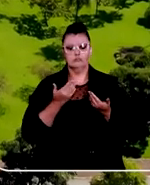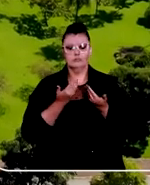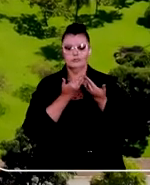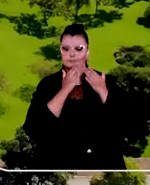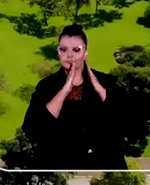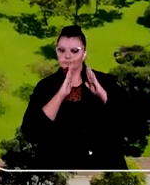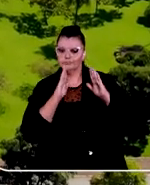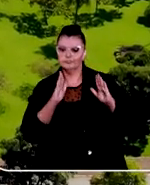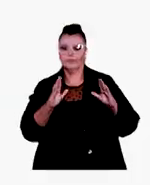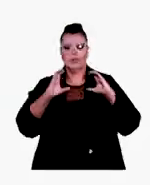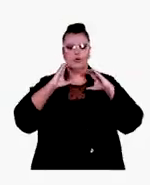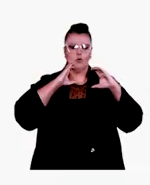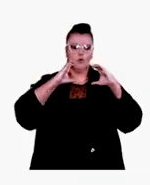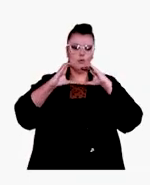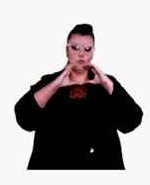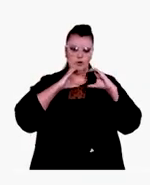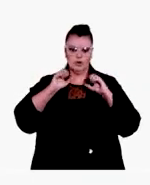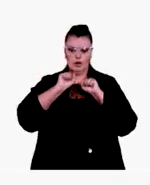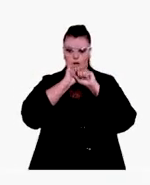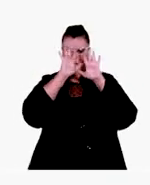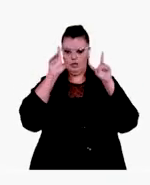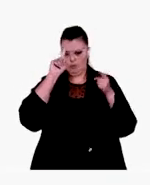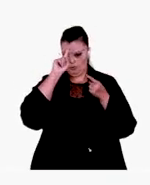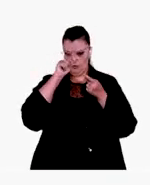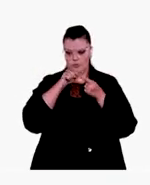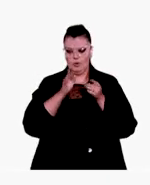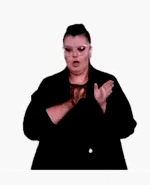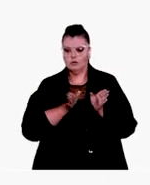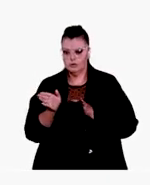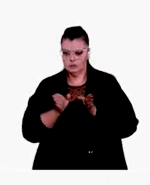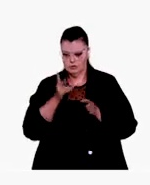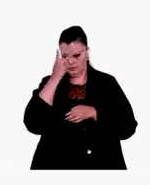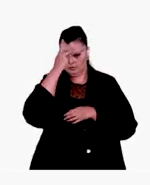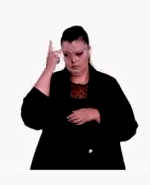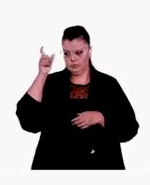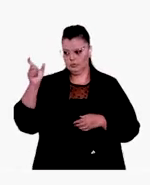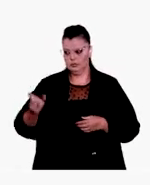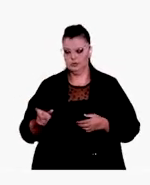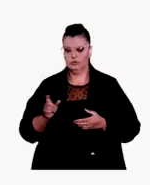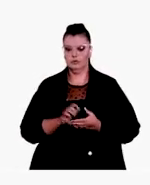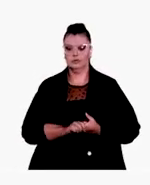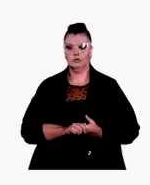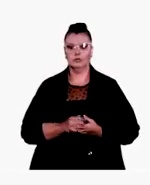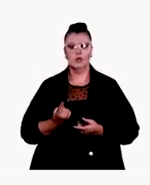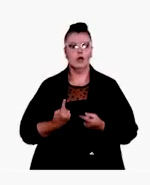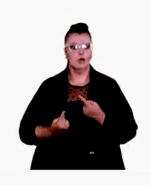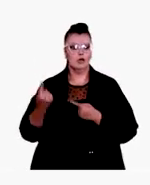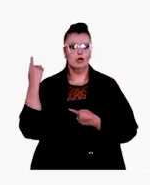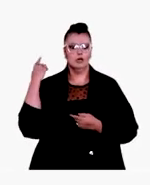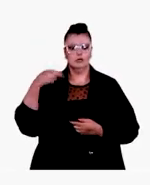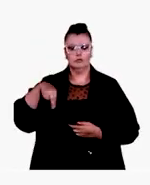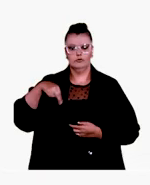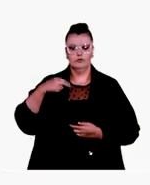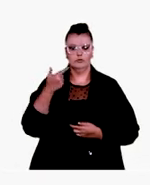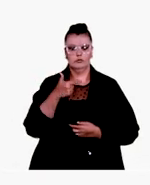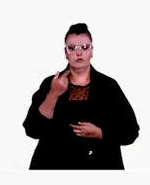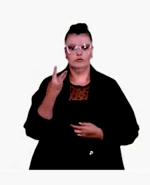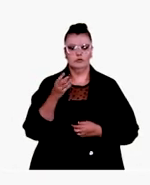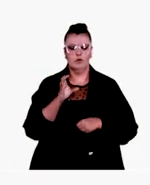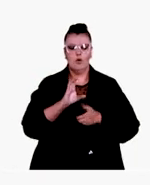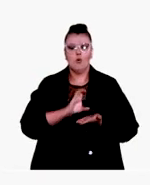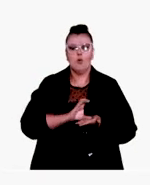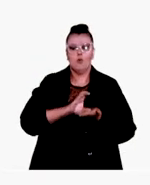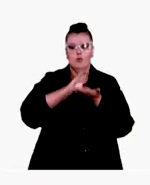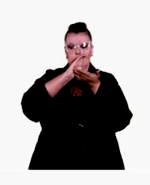Adesão do tribunal ao pacto Nacional do Judiciário pela linguagem simples conjunto de ações que tem o objetivo de